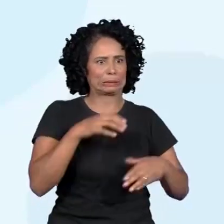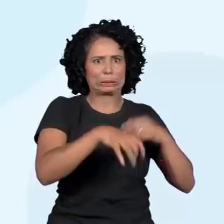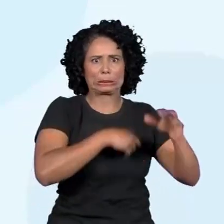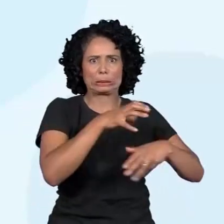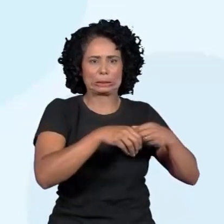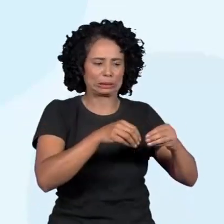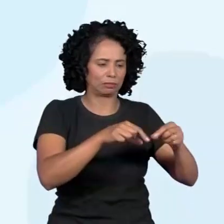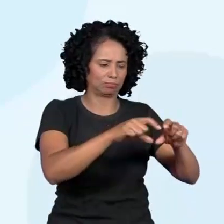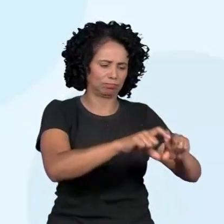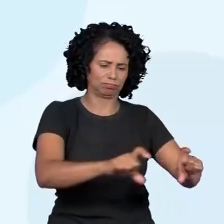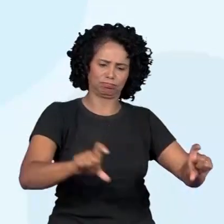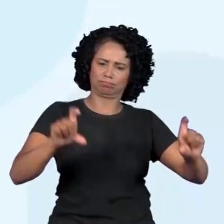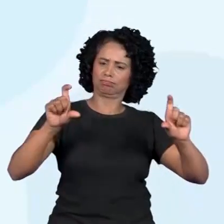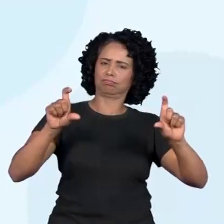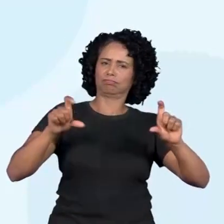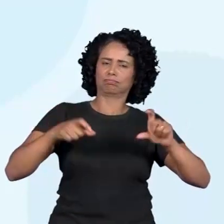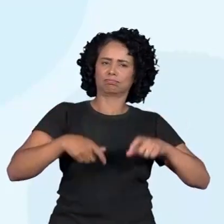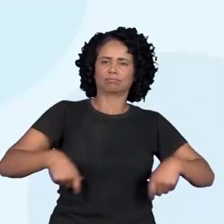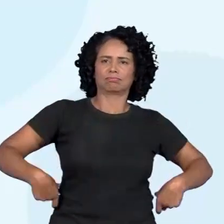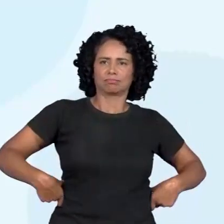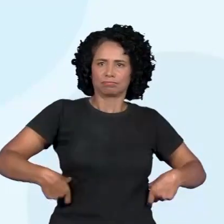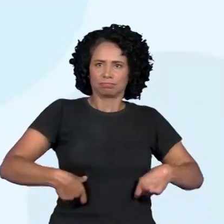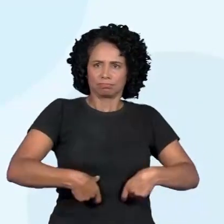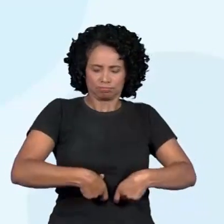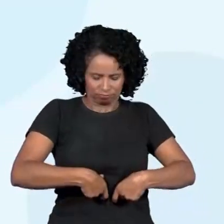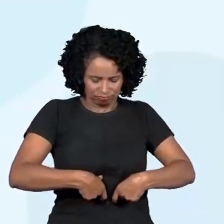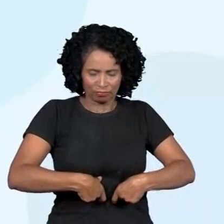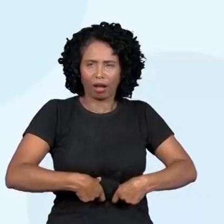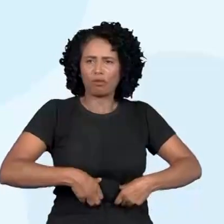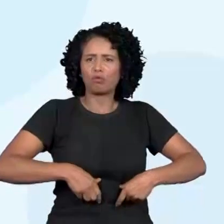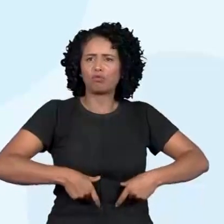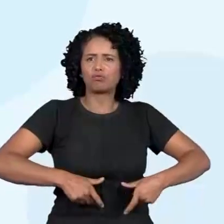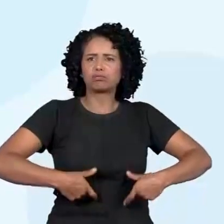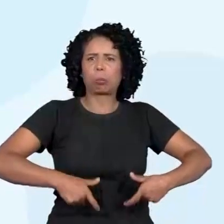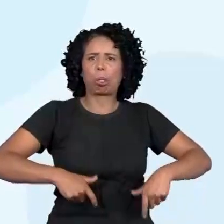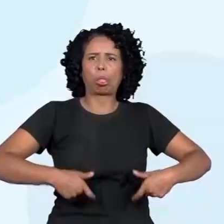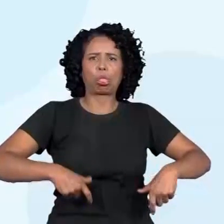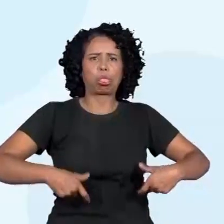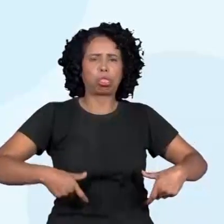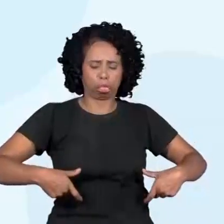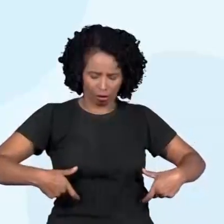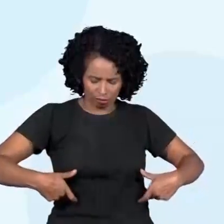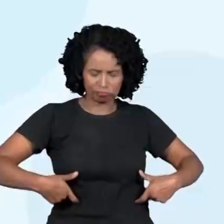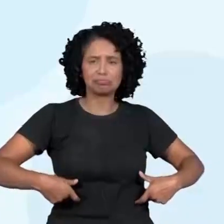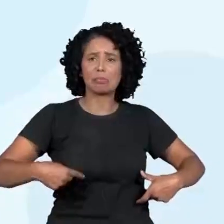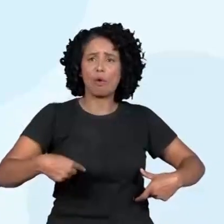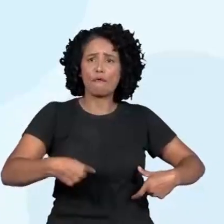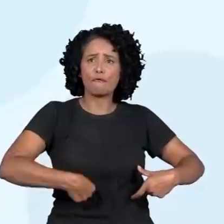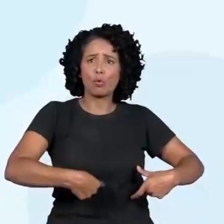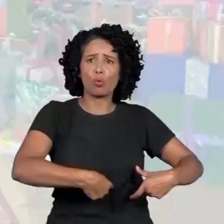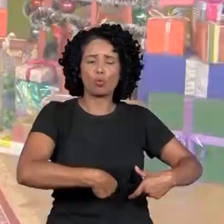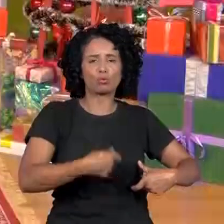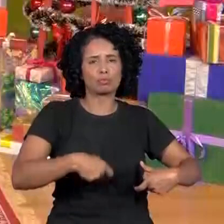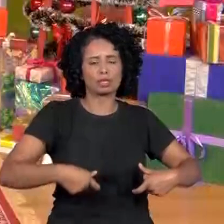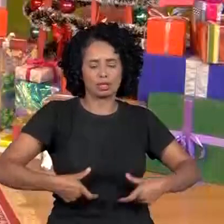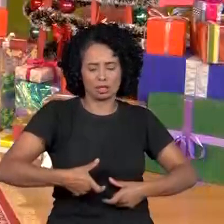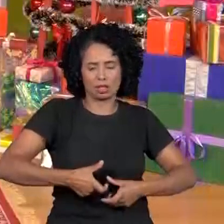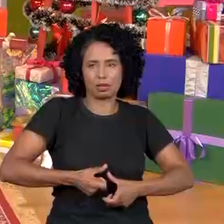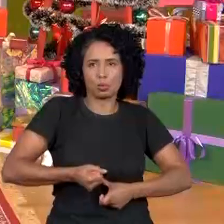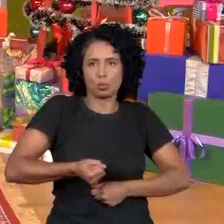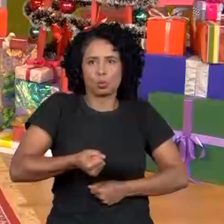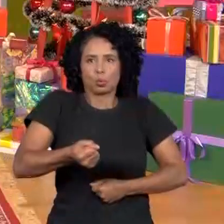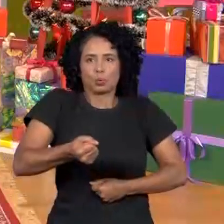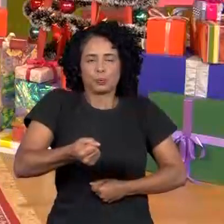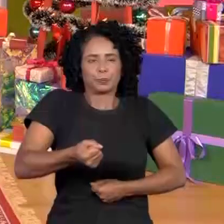fantasia e percebeu que precisava fazer mais alguns furos. Eu trouxe aqui